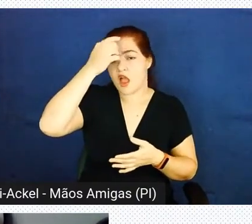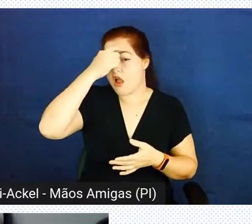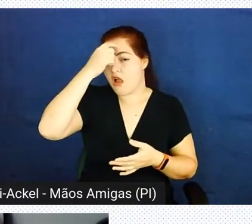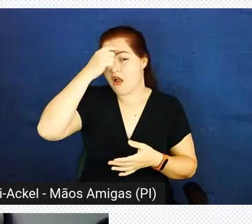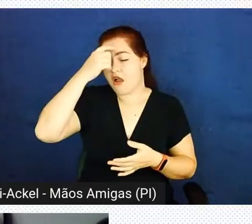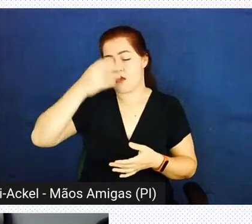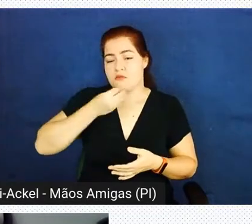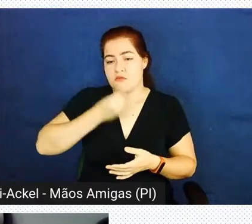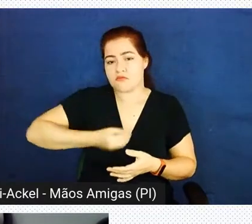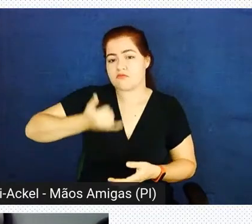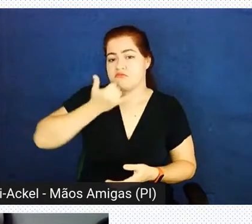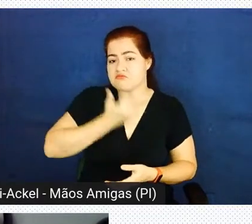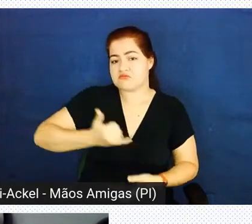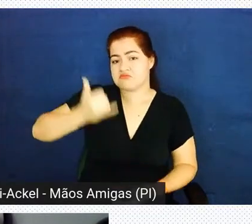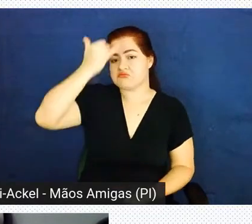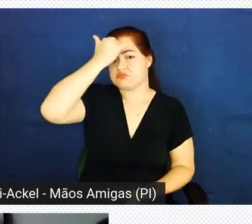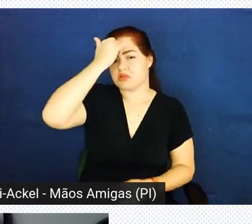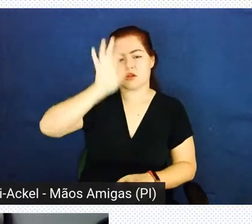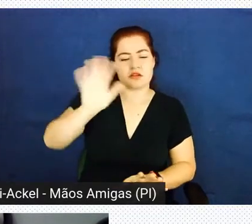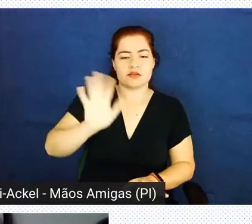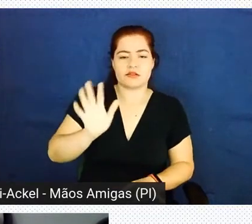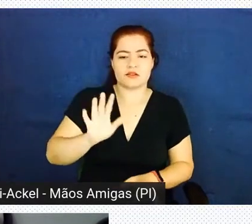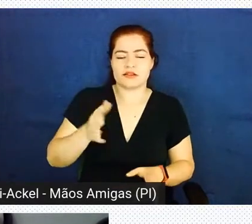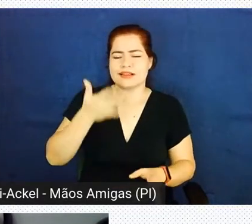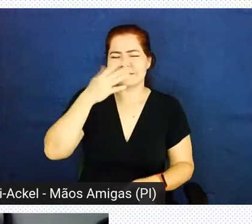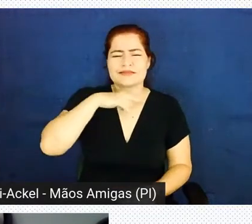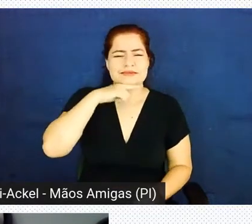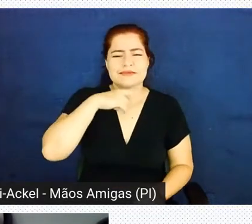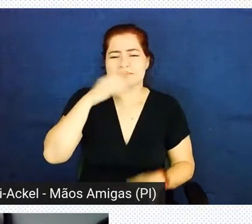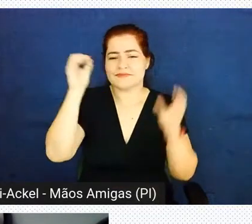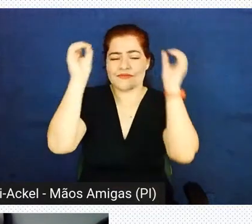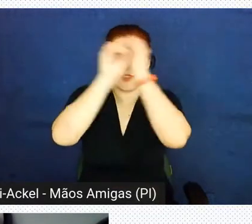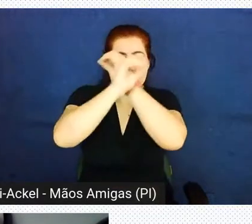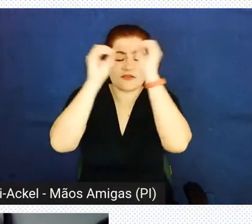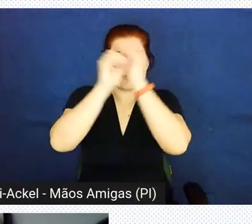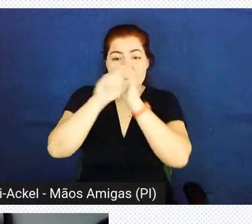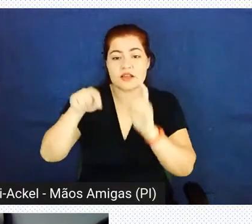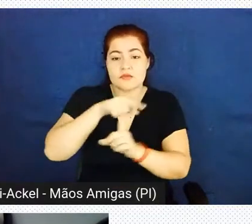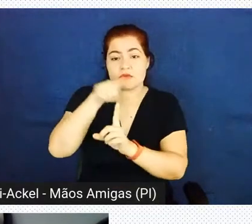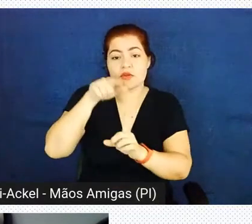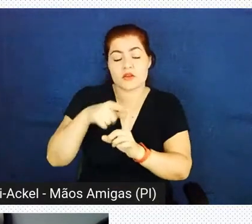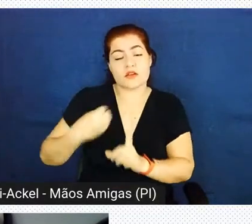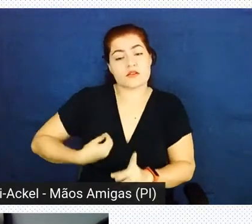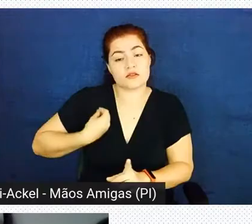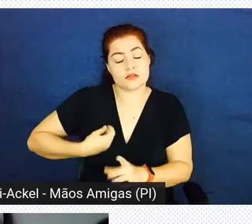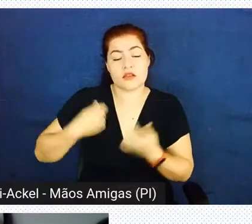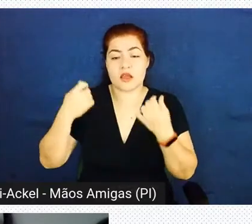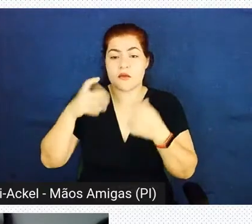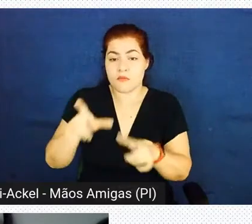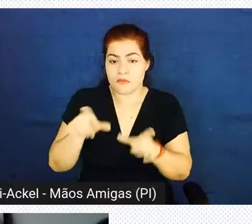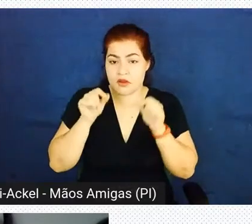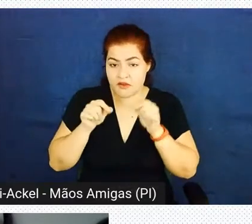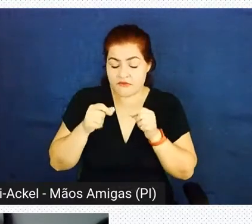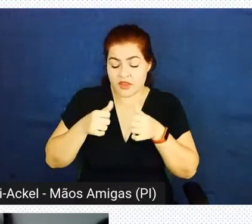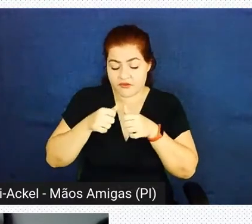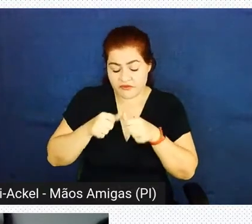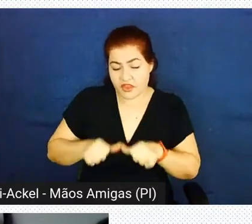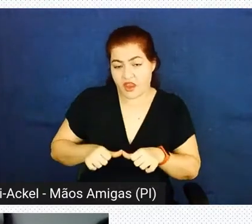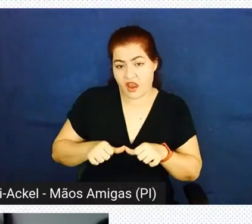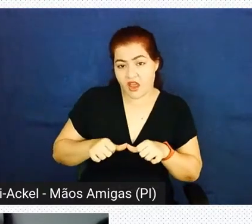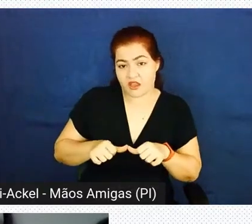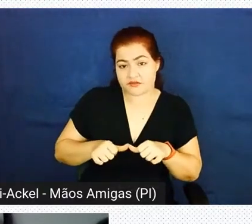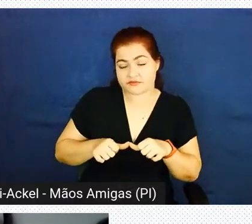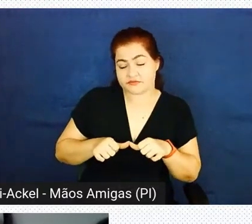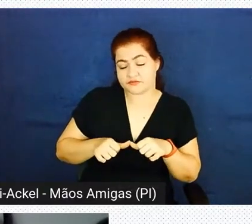Amélia diz que estão inconscientes dos objetivos existenciais, preferem permanecer neles. Que